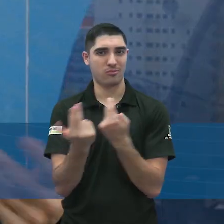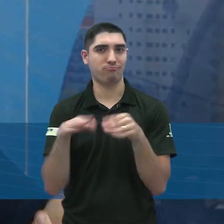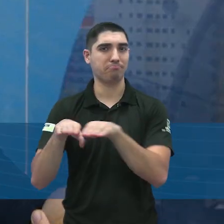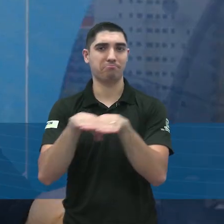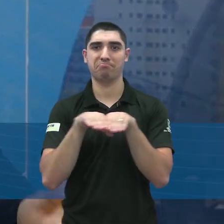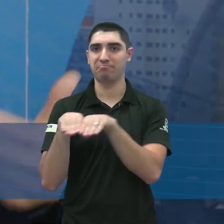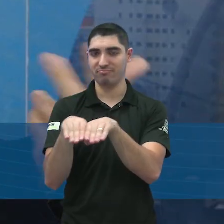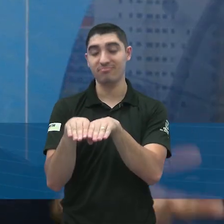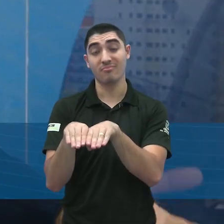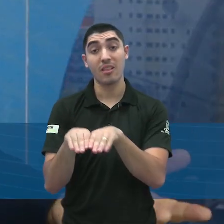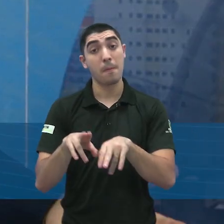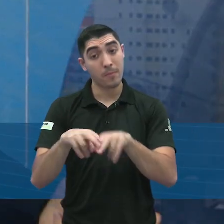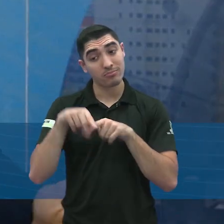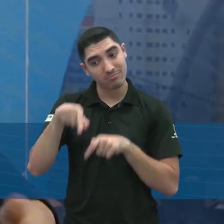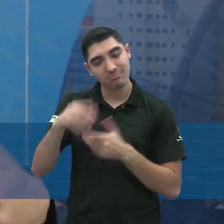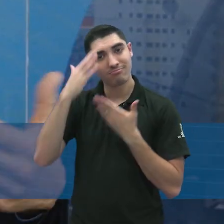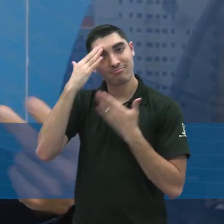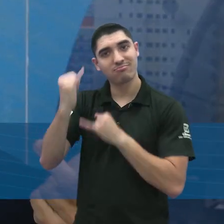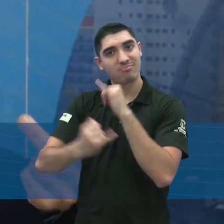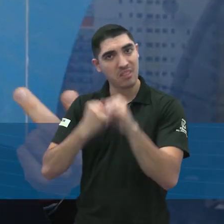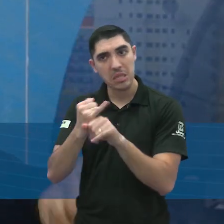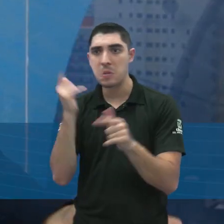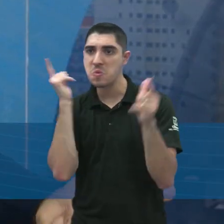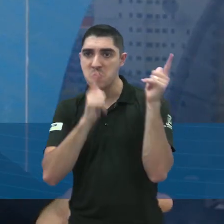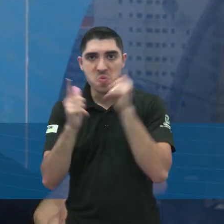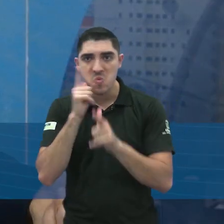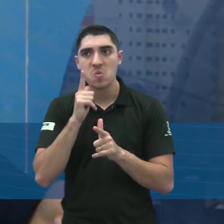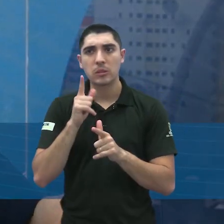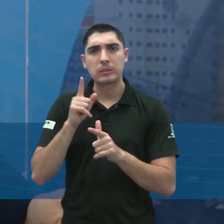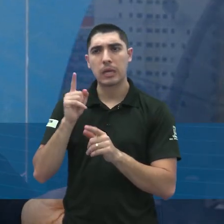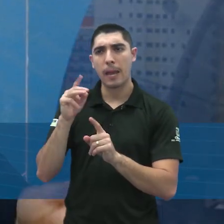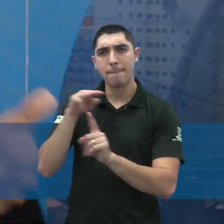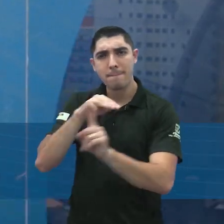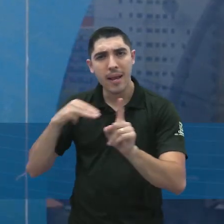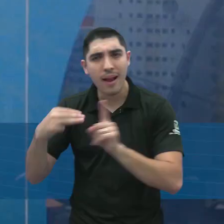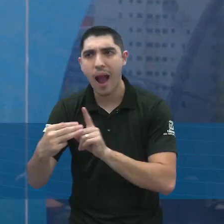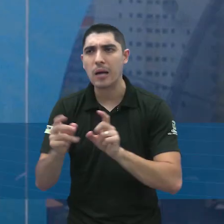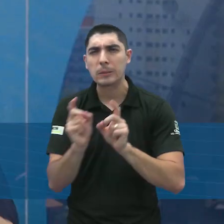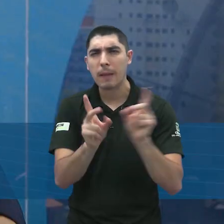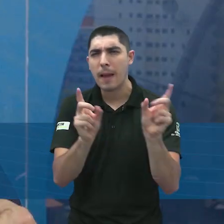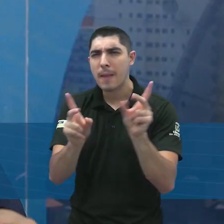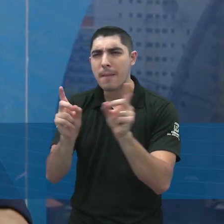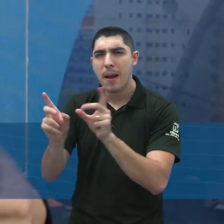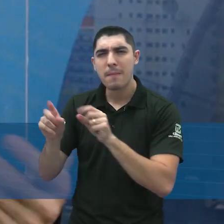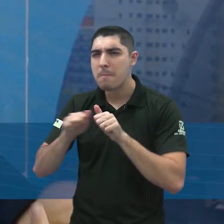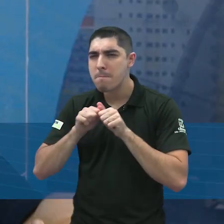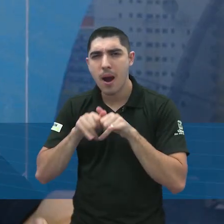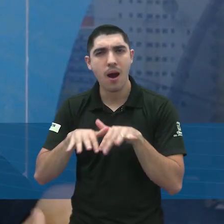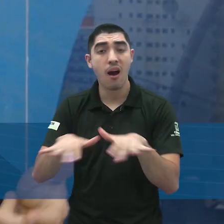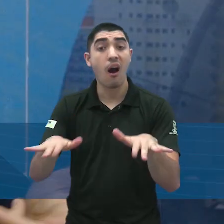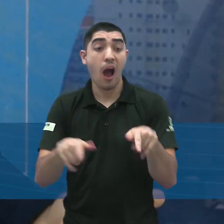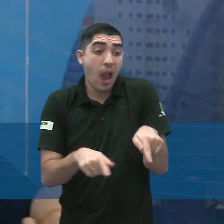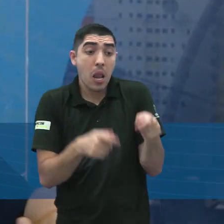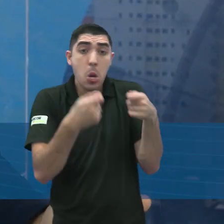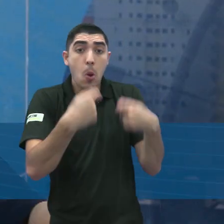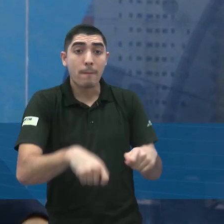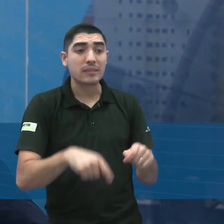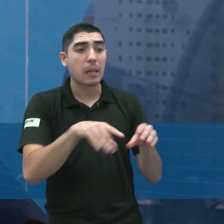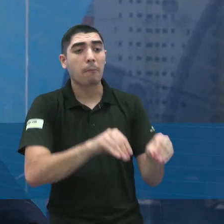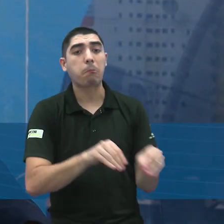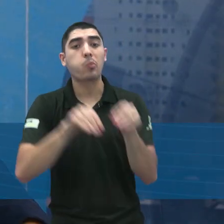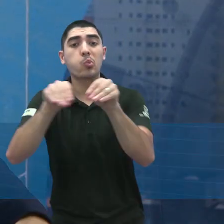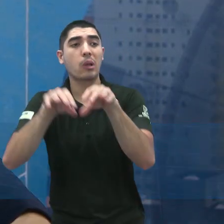uma dificuldade de atingir grandes mercados, ele consiga hoje focar em mercados de nicho e atingir públicos específicos, sem que ele tenha se deslocado